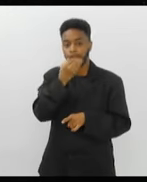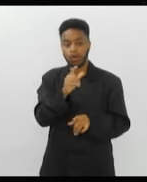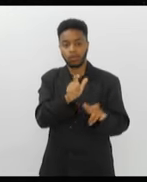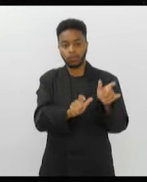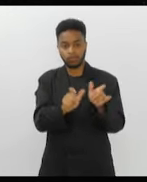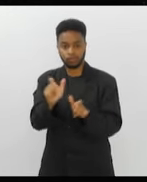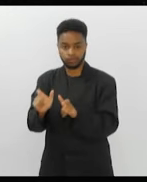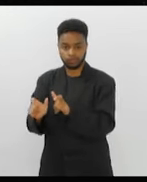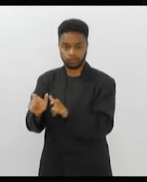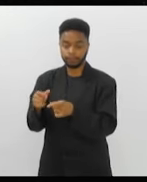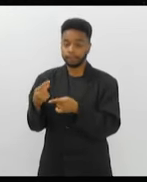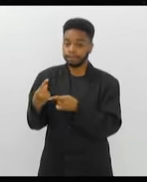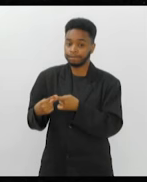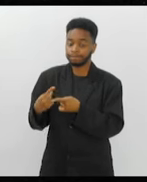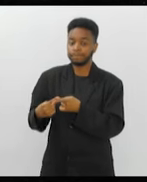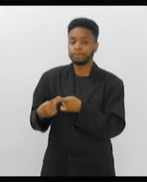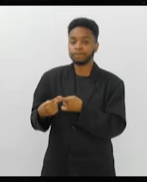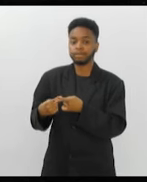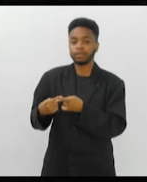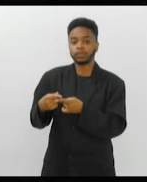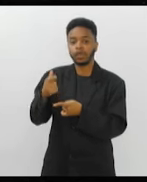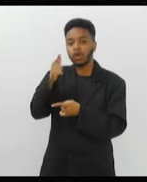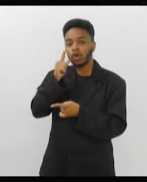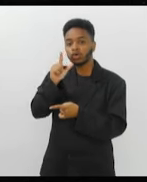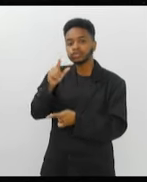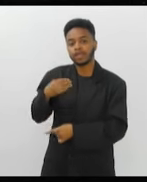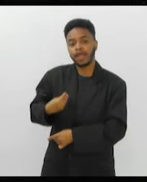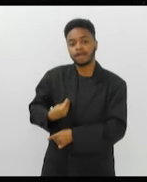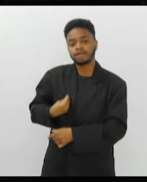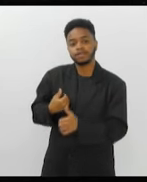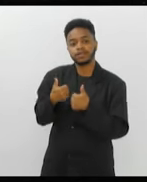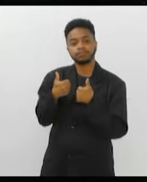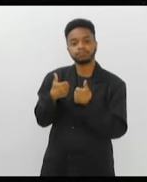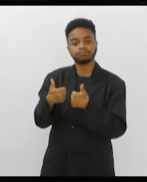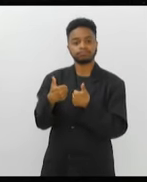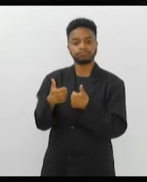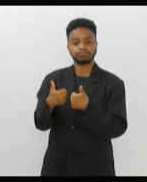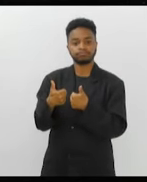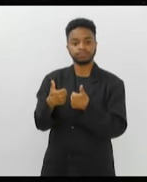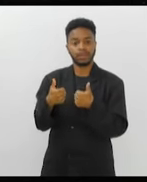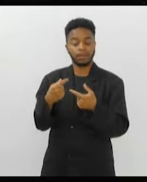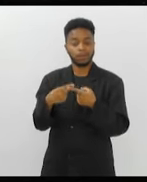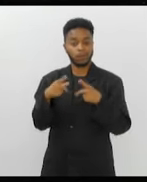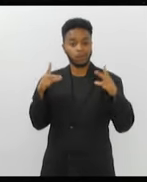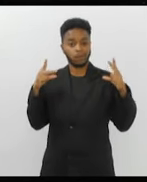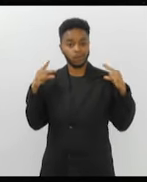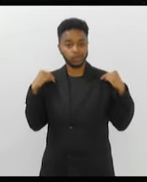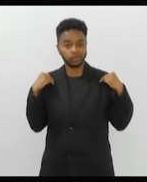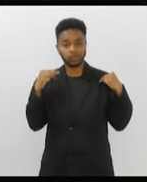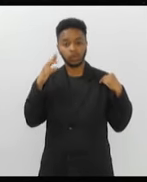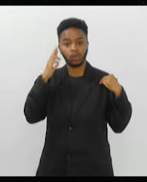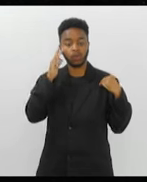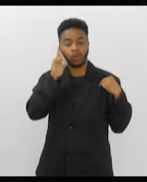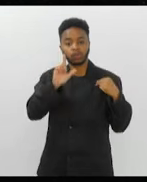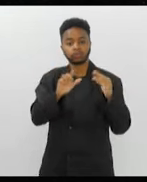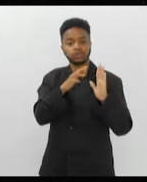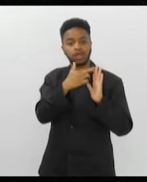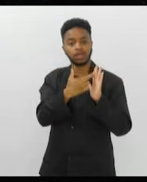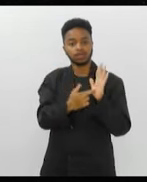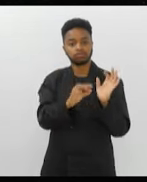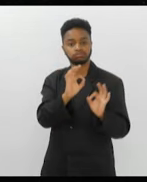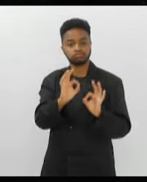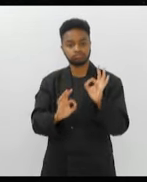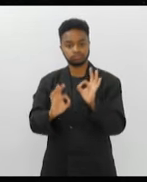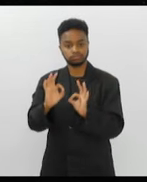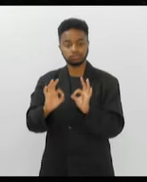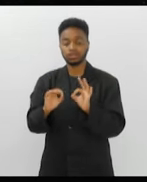porque ele vai poder estar com a sua vida como motorista regularizada, né? E